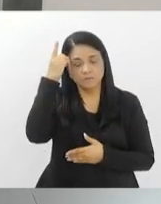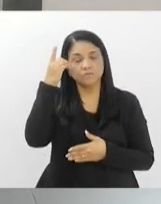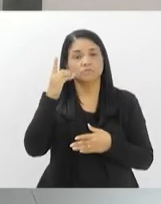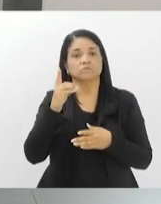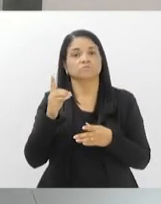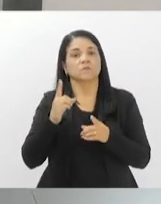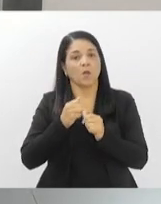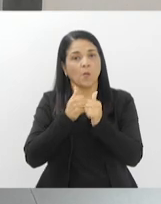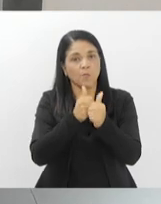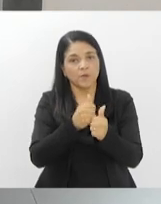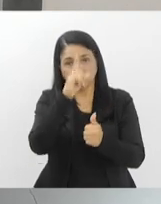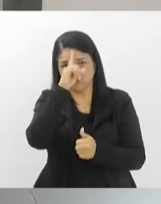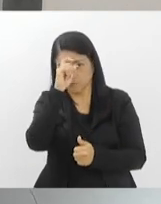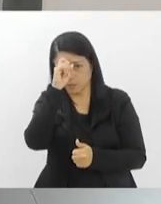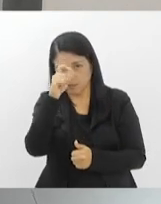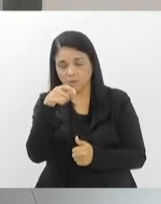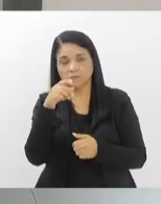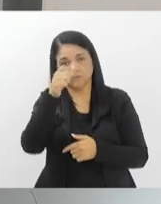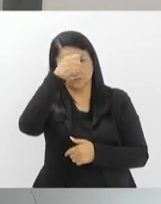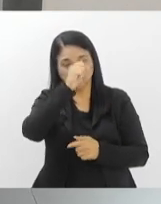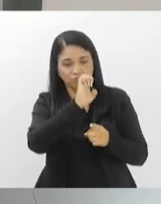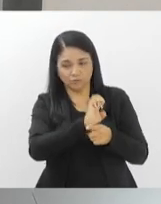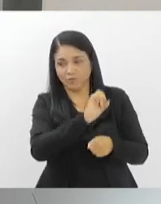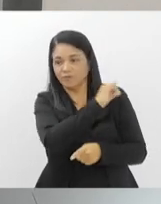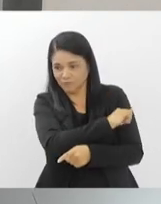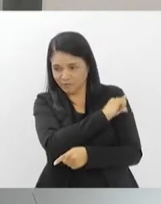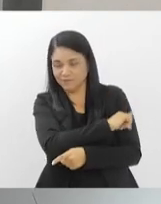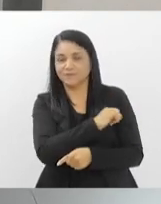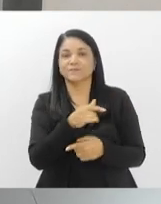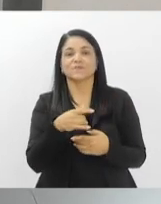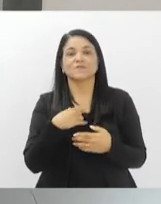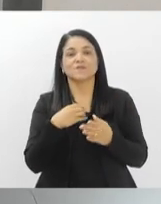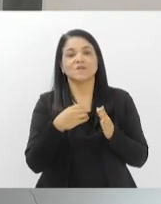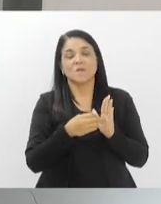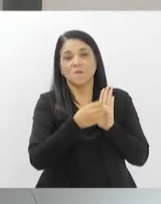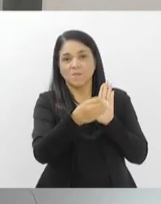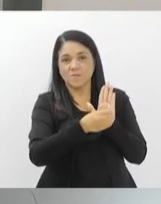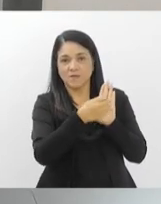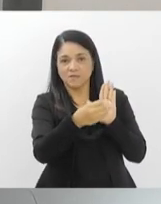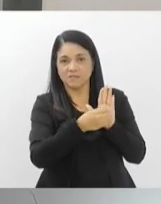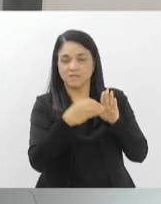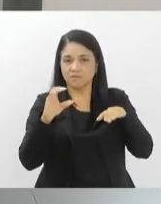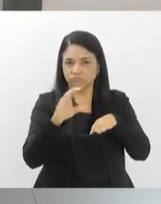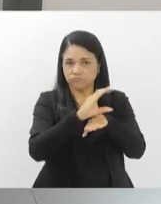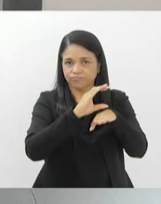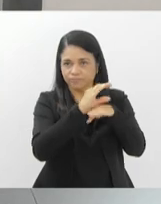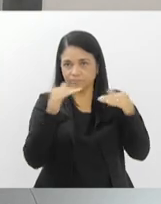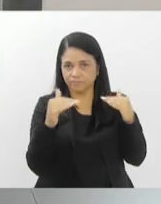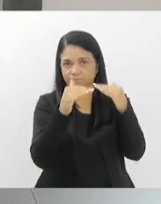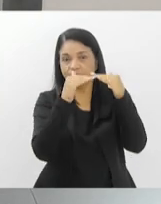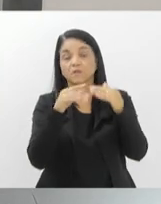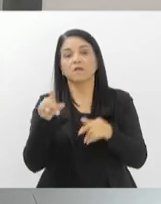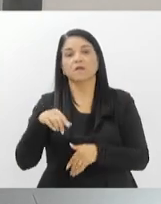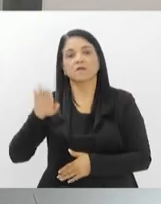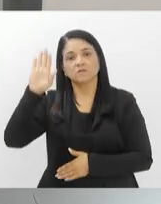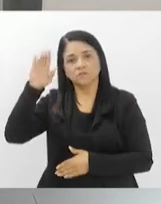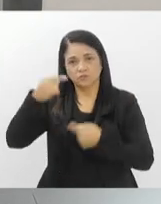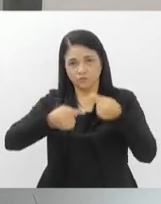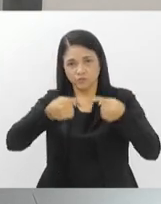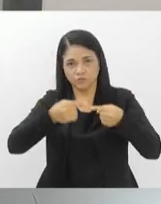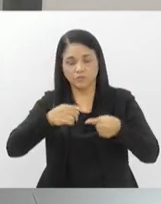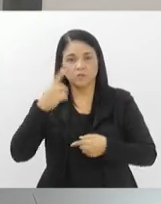hospitalares do Estado do Rio de Janeiro. O parecer é pela constitucionalidade. Para discutir, presidente. Para discutir, deputado Carlos Mink, deputada